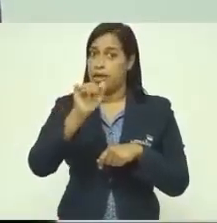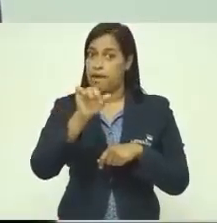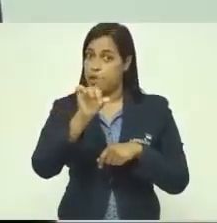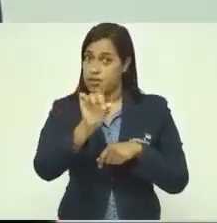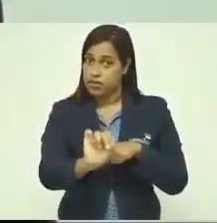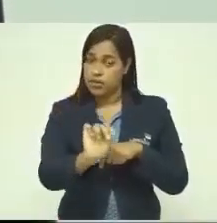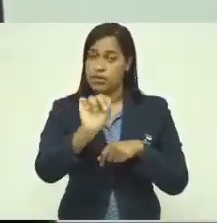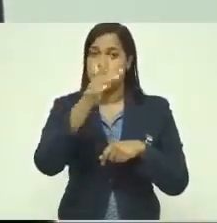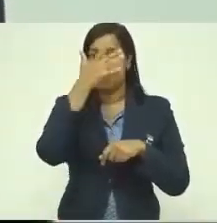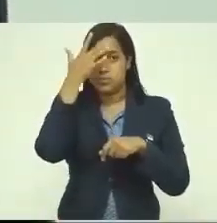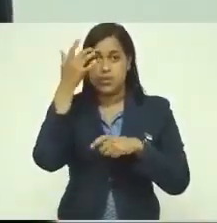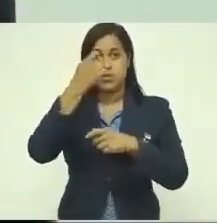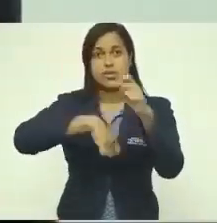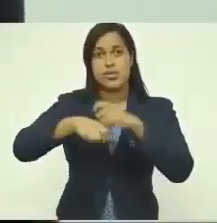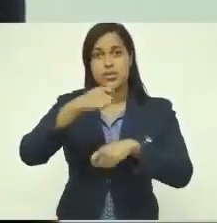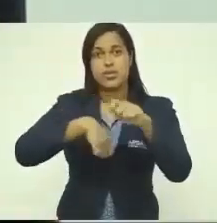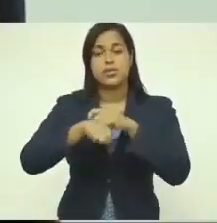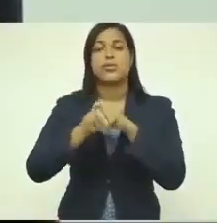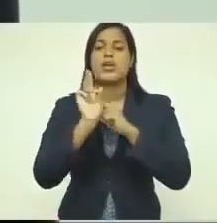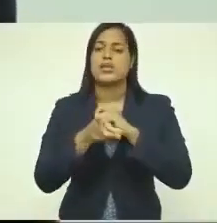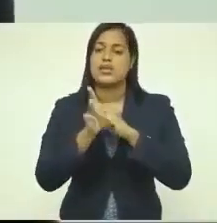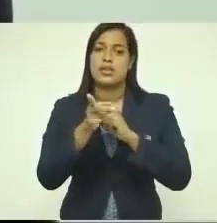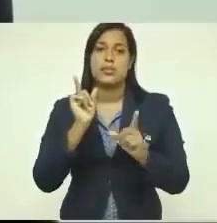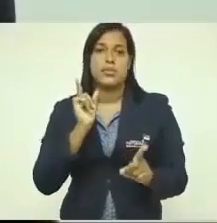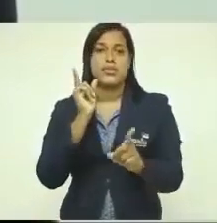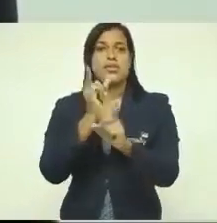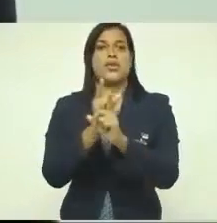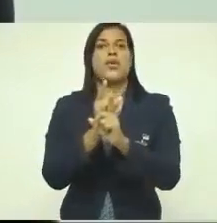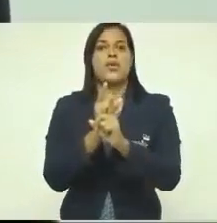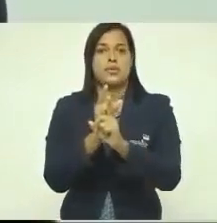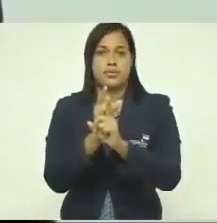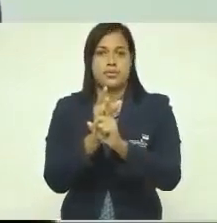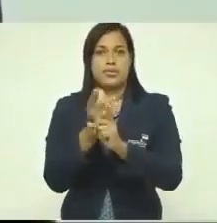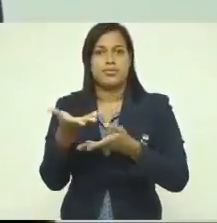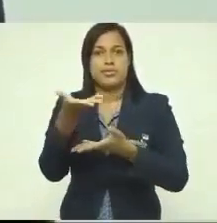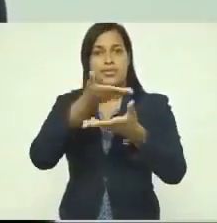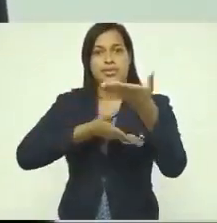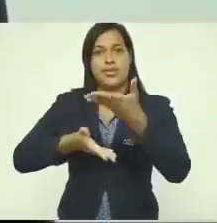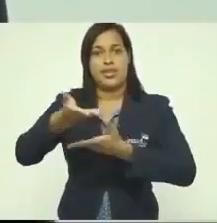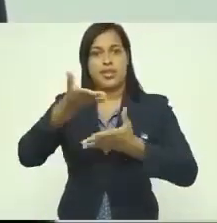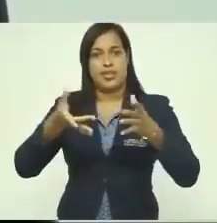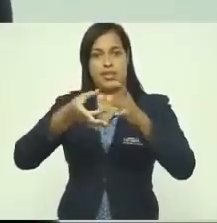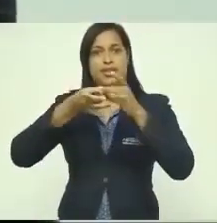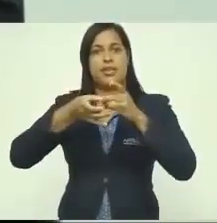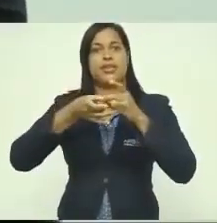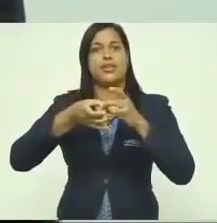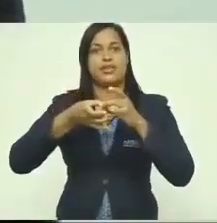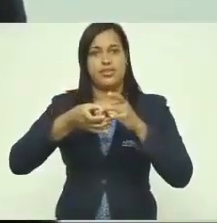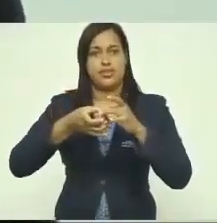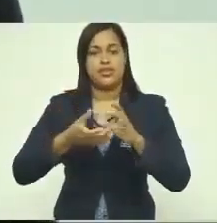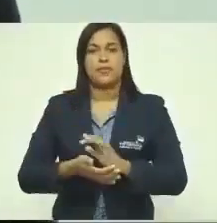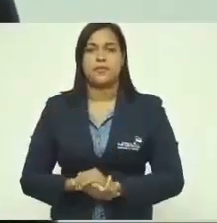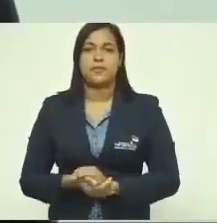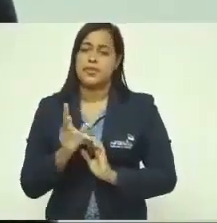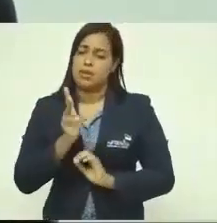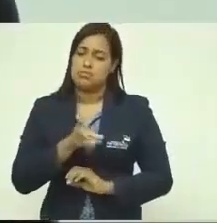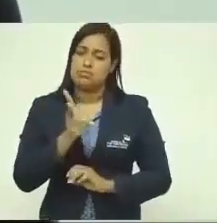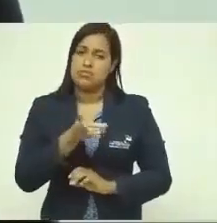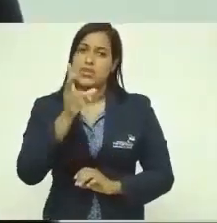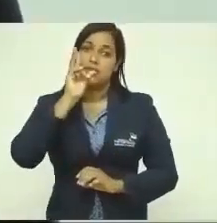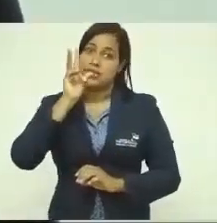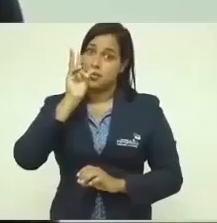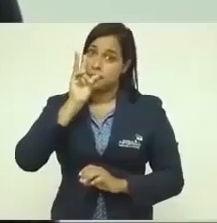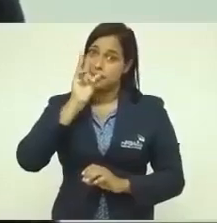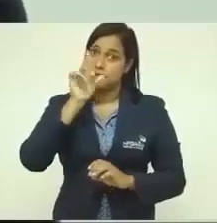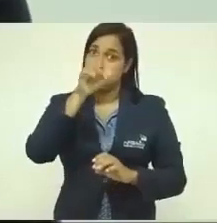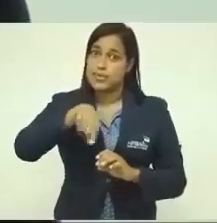agentes econômicos eles se encontram, eles se integram, eles interagem. E aí, sempre lembrando,